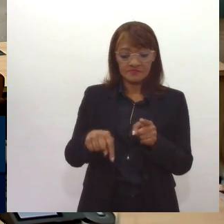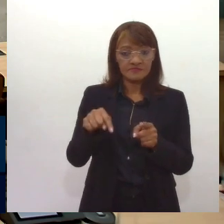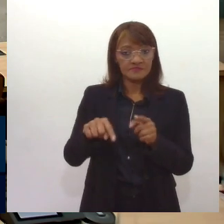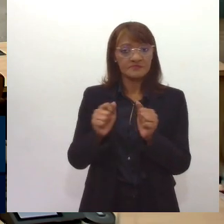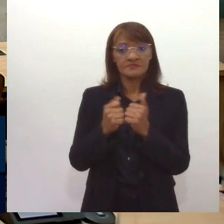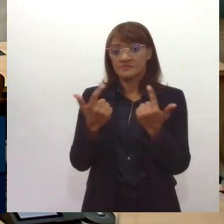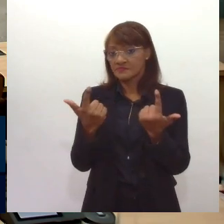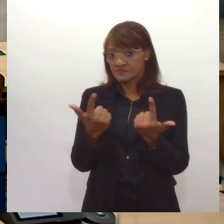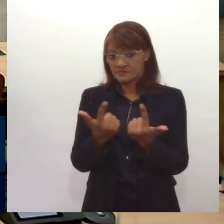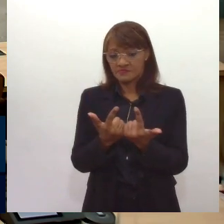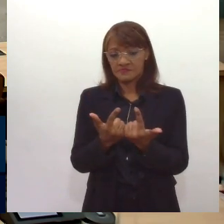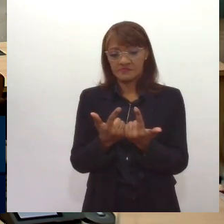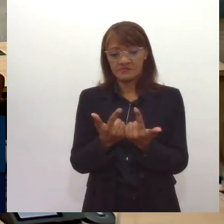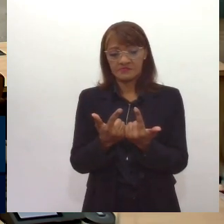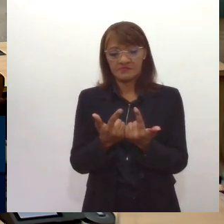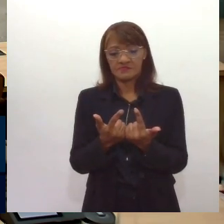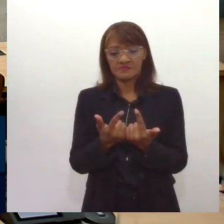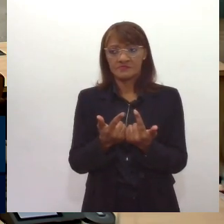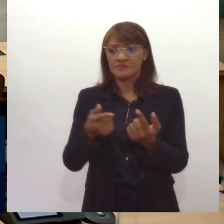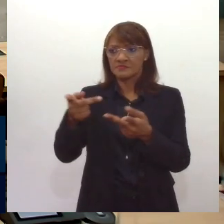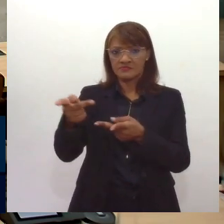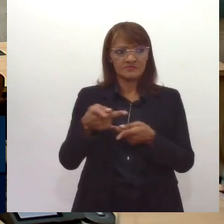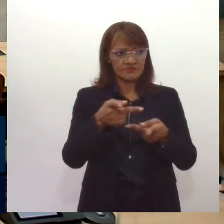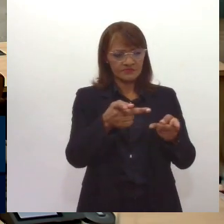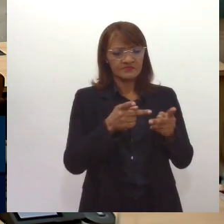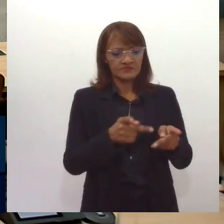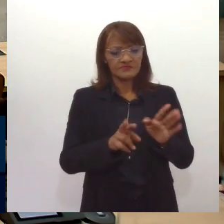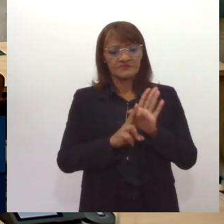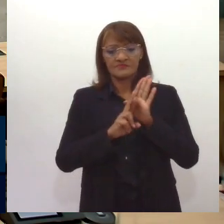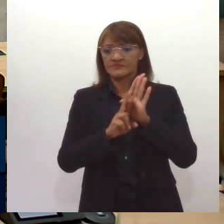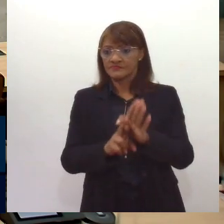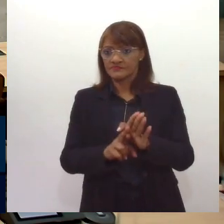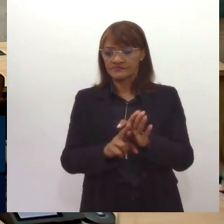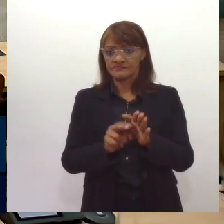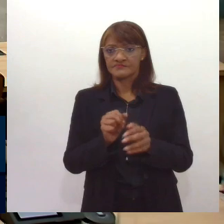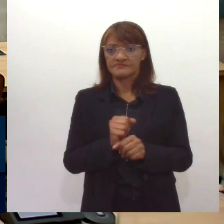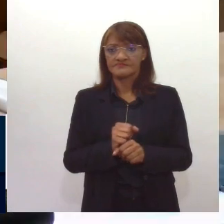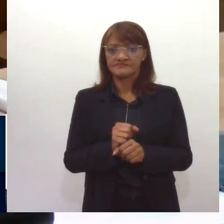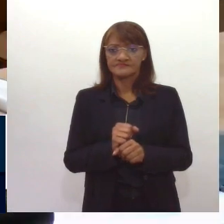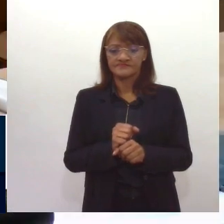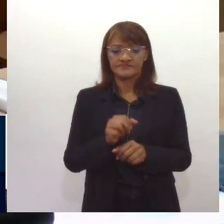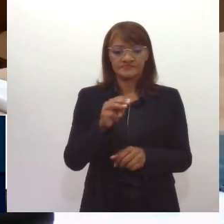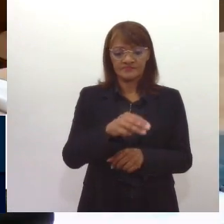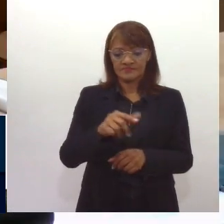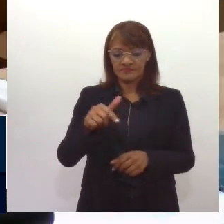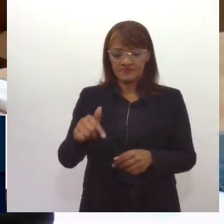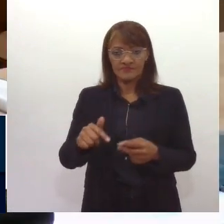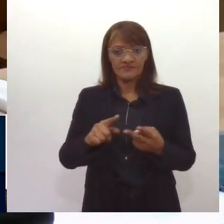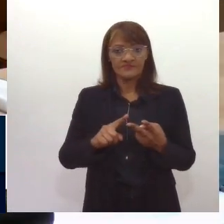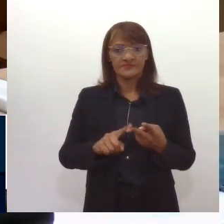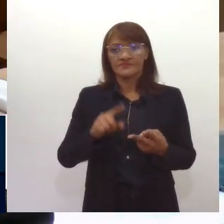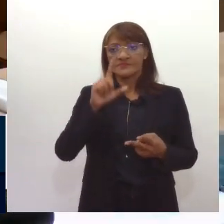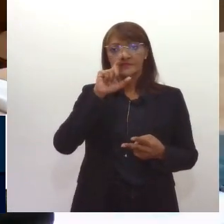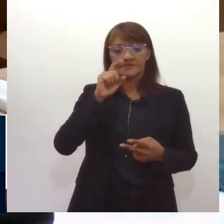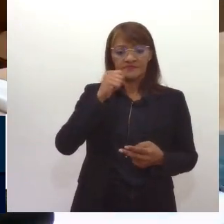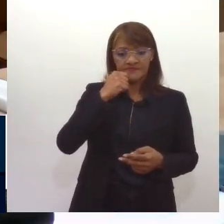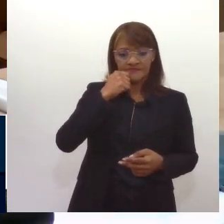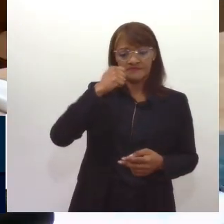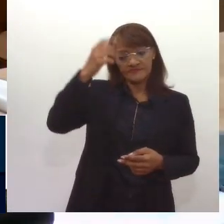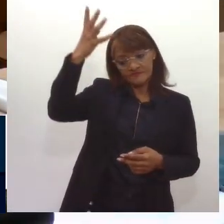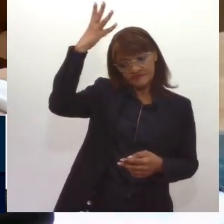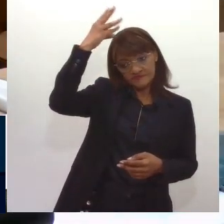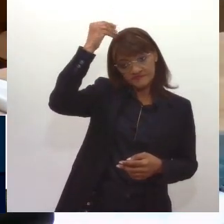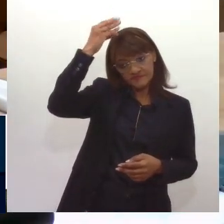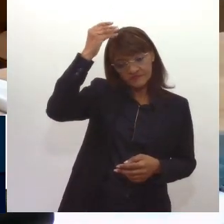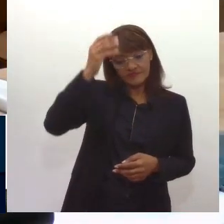convidar representantes do município, tanto de Aracaju, de São Cristóvão, pessoas que vêm anos, porque